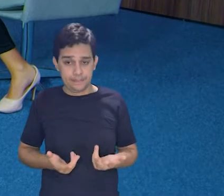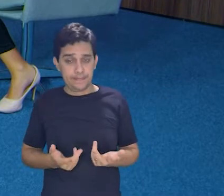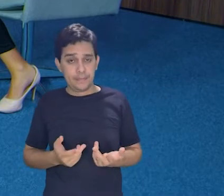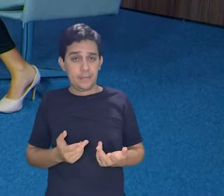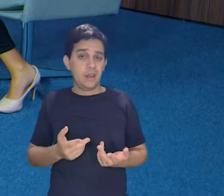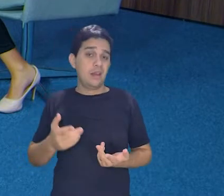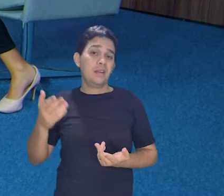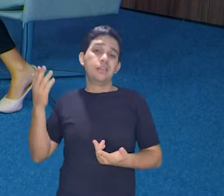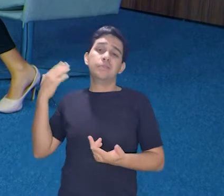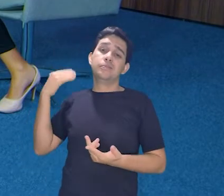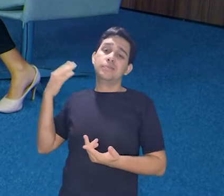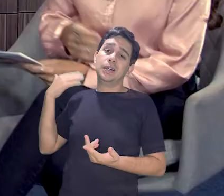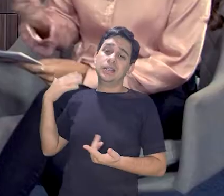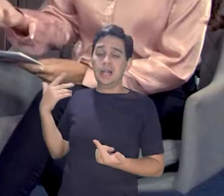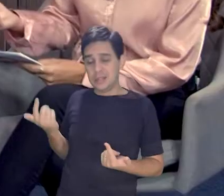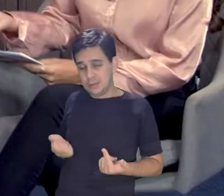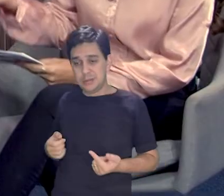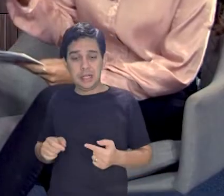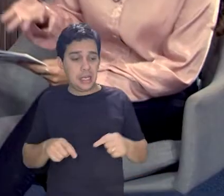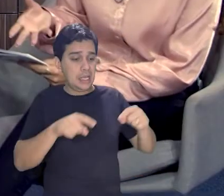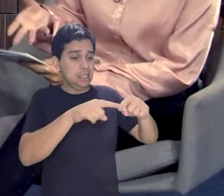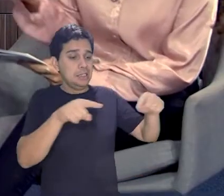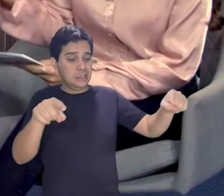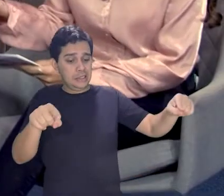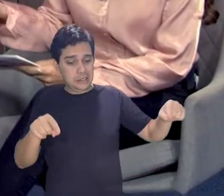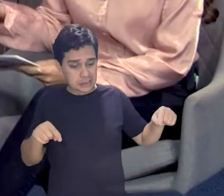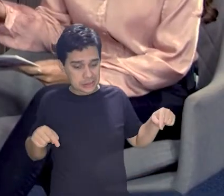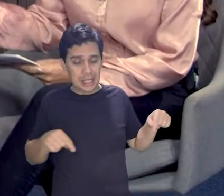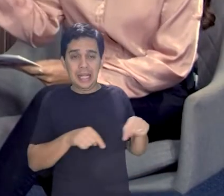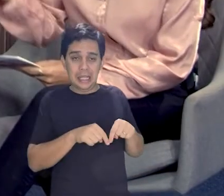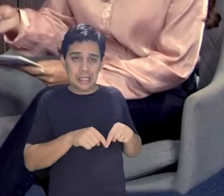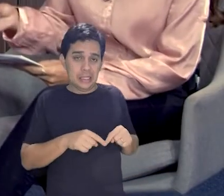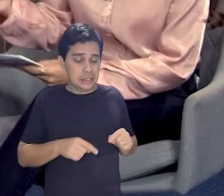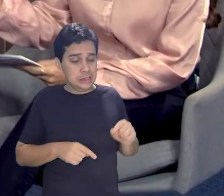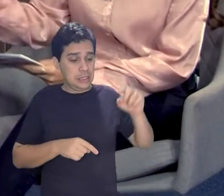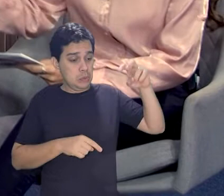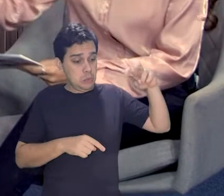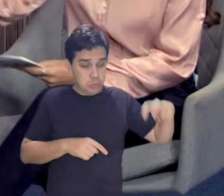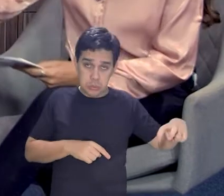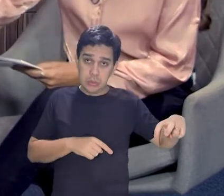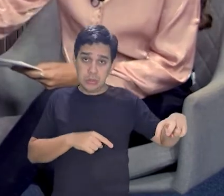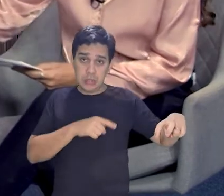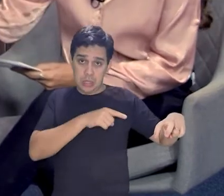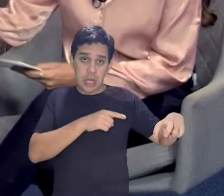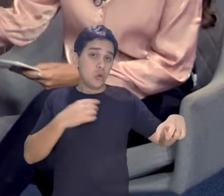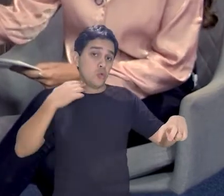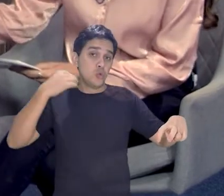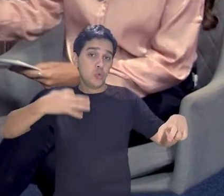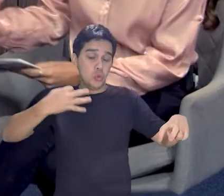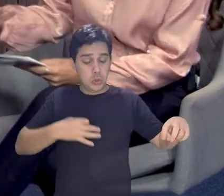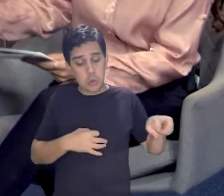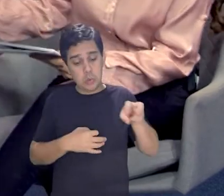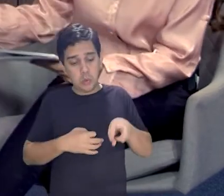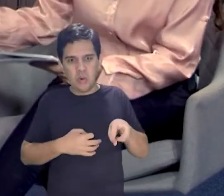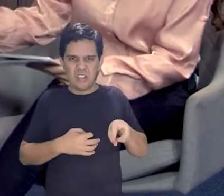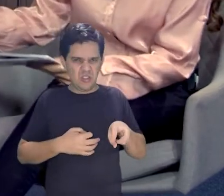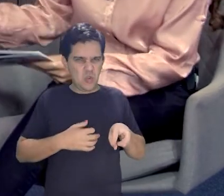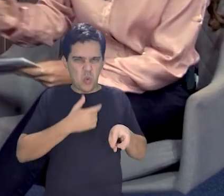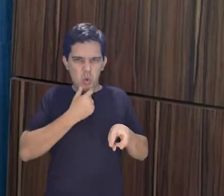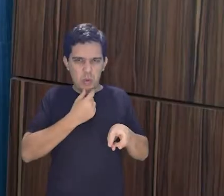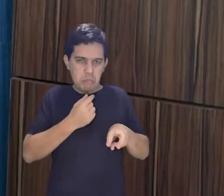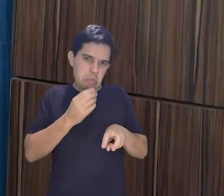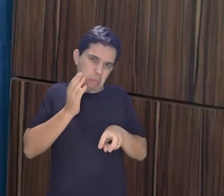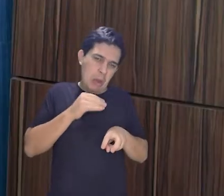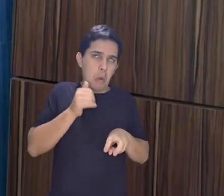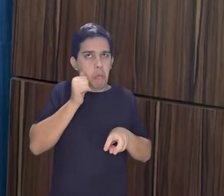alguém que praticou uma violência contra ela. Então acaba sendo uma lei que ajuda a evitar a revitimização da criança, né? Qual a importância